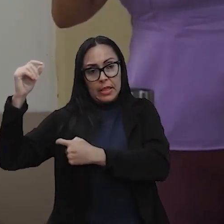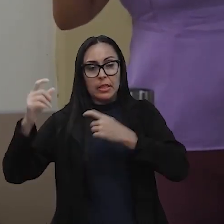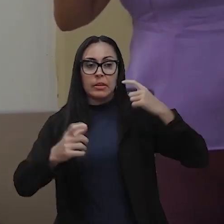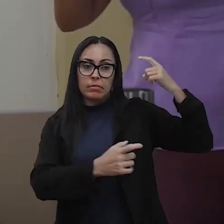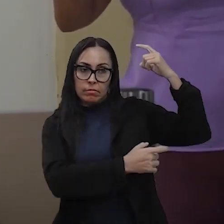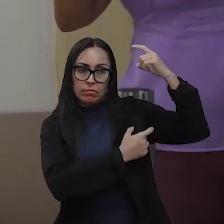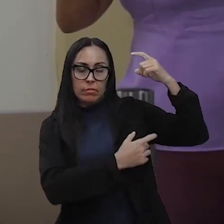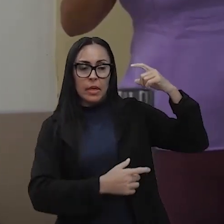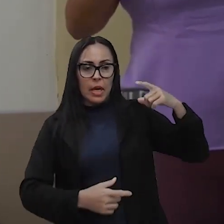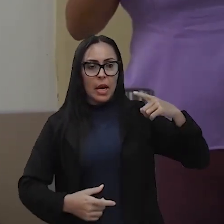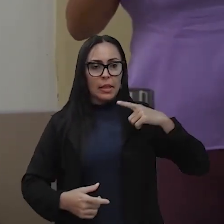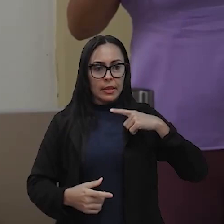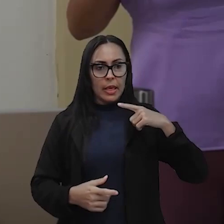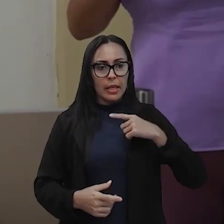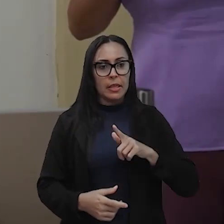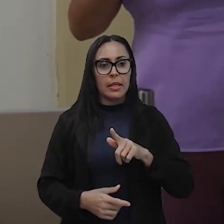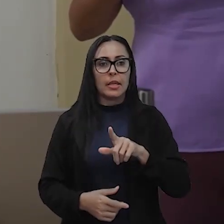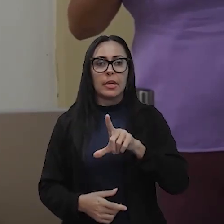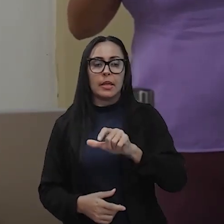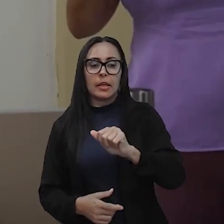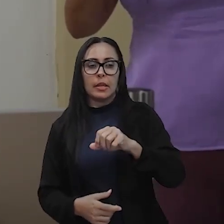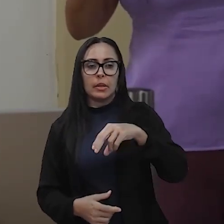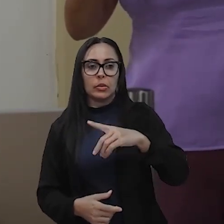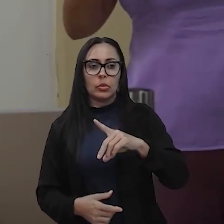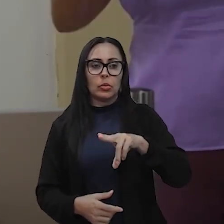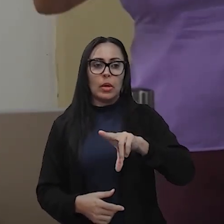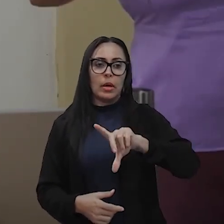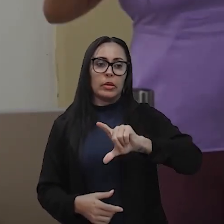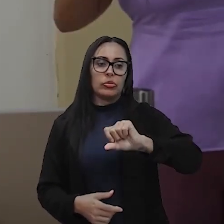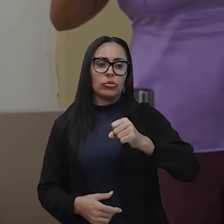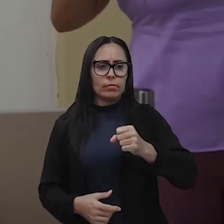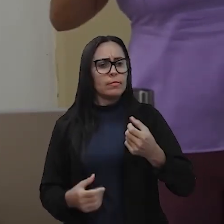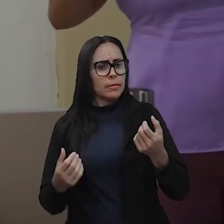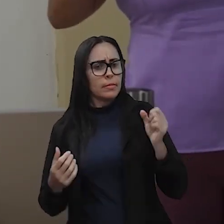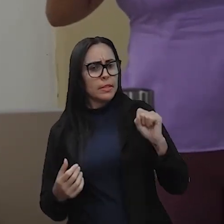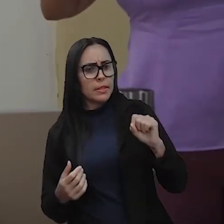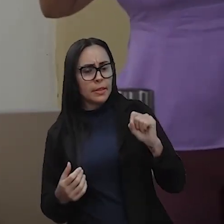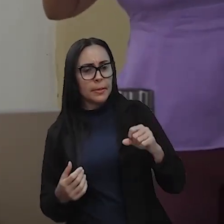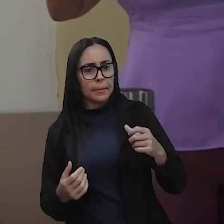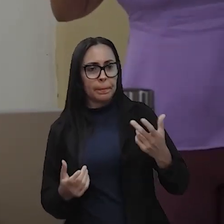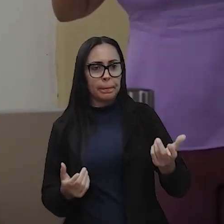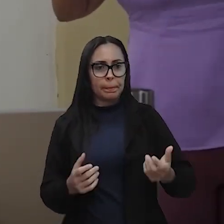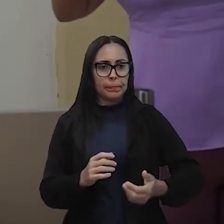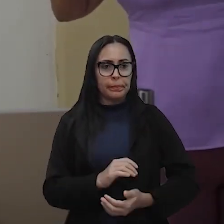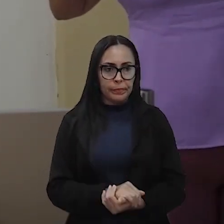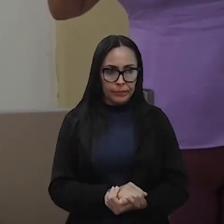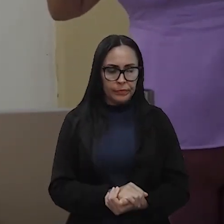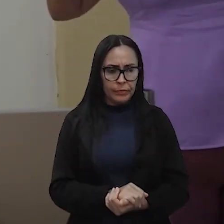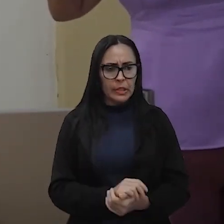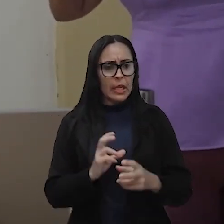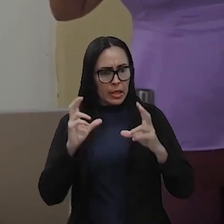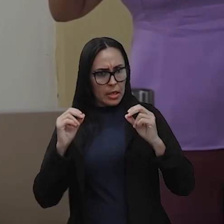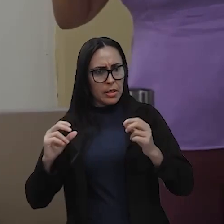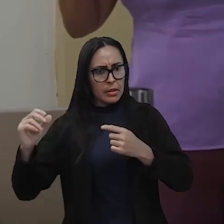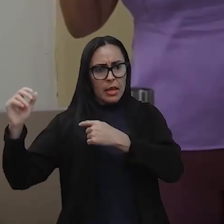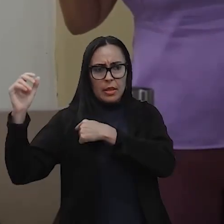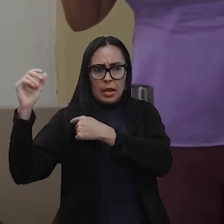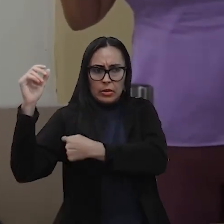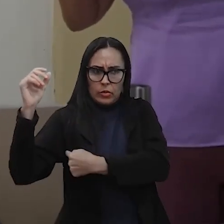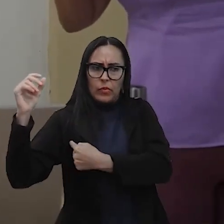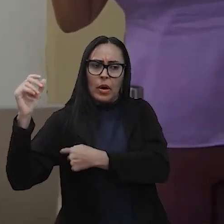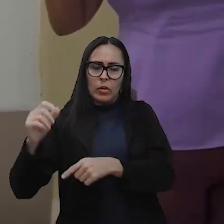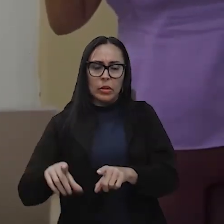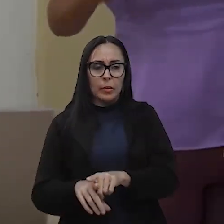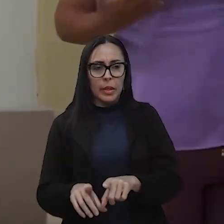glândulas que são dos parênquimas mamários. Sim, existem câncer de mama que são na axila, mas são poucos, são